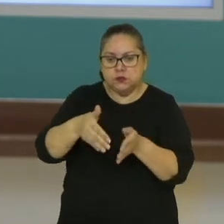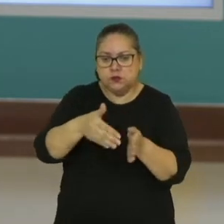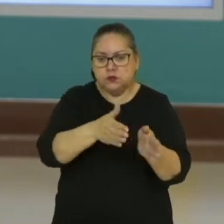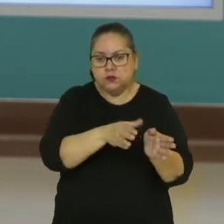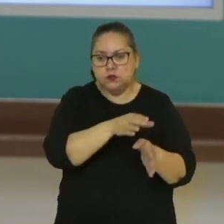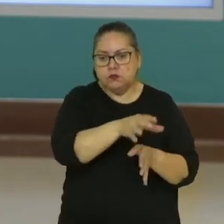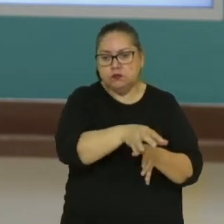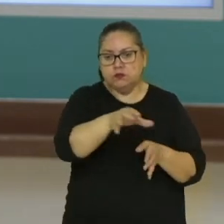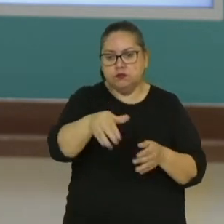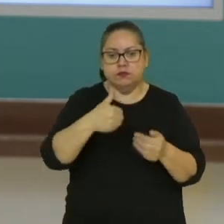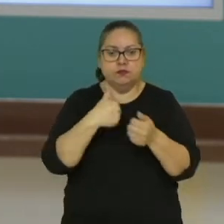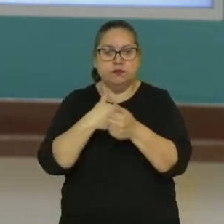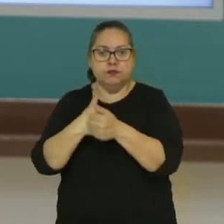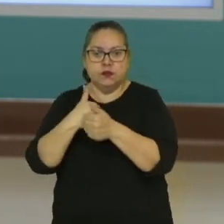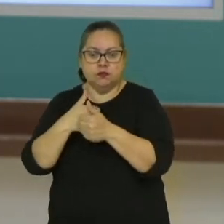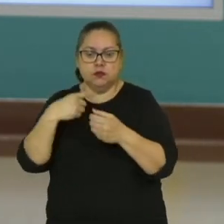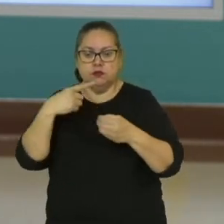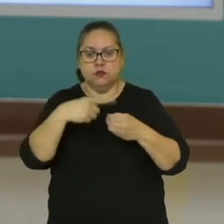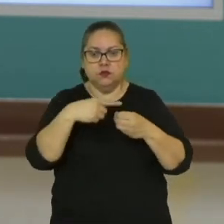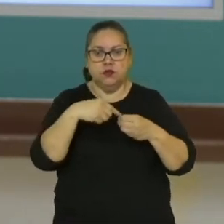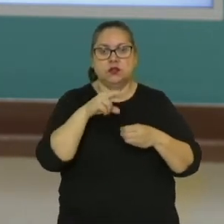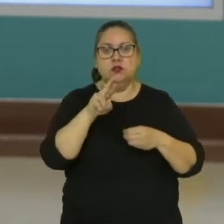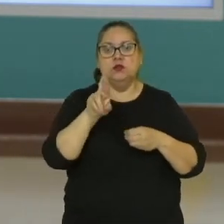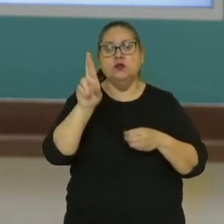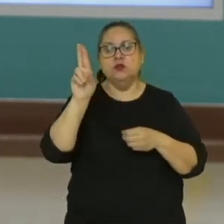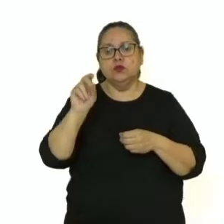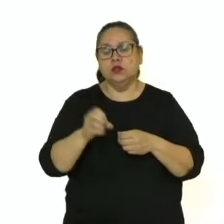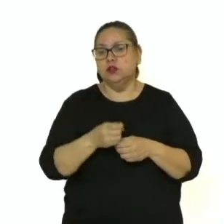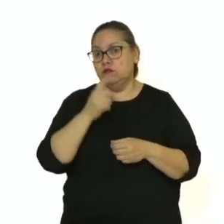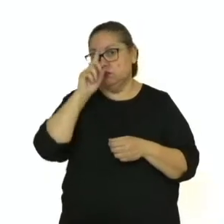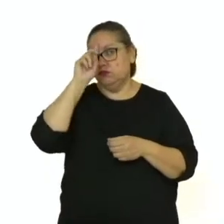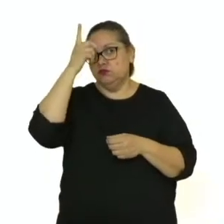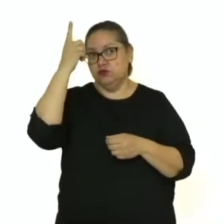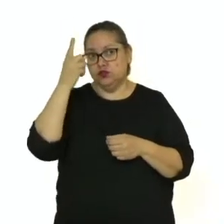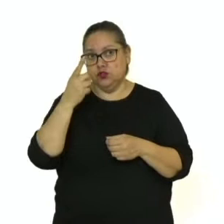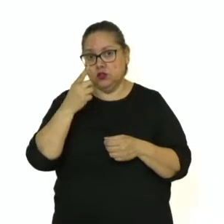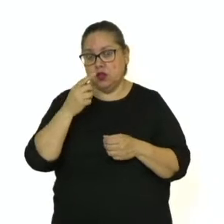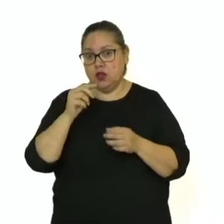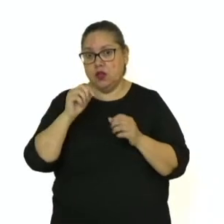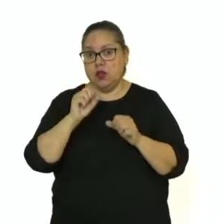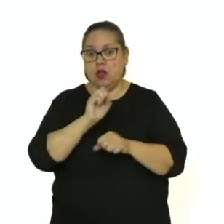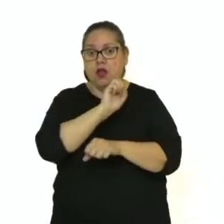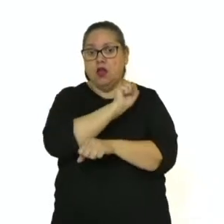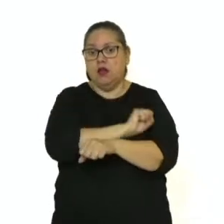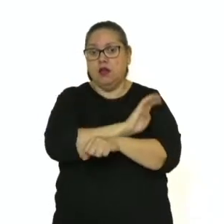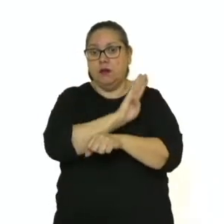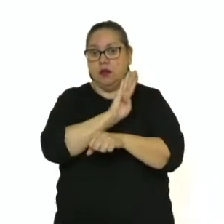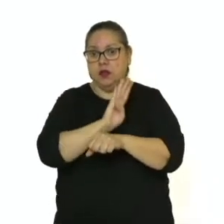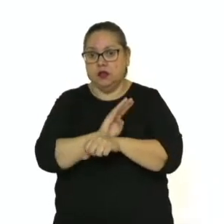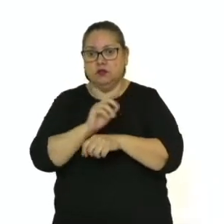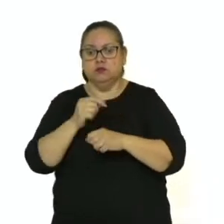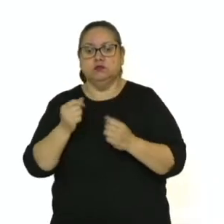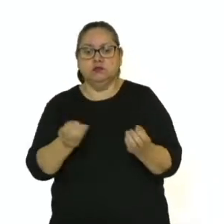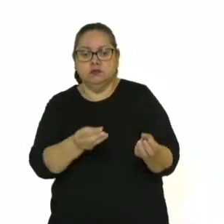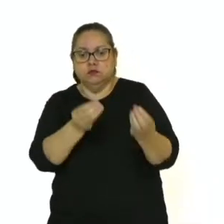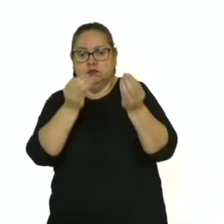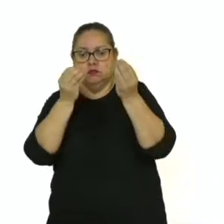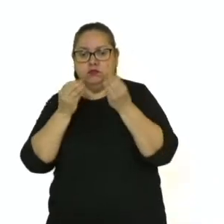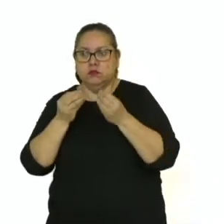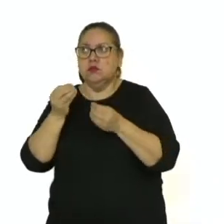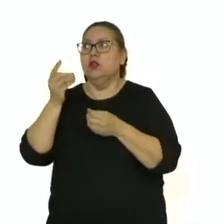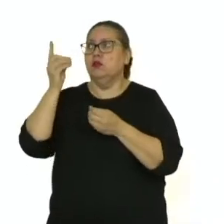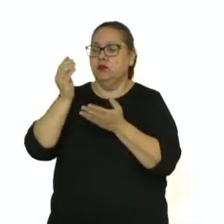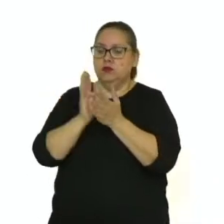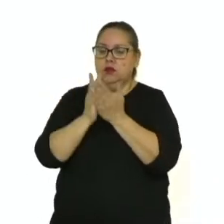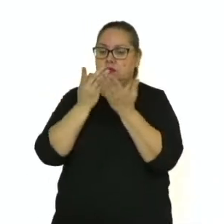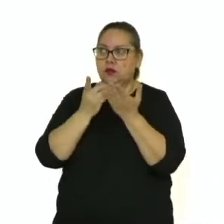ali próximo da cidade de Ur. Até que um belo dia, Abraão recebe, de acordo com nas passagens